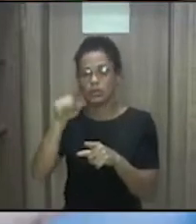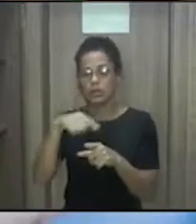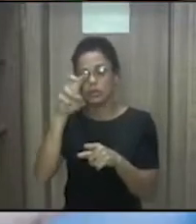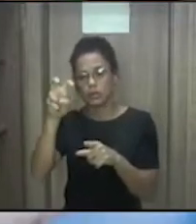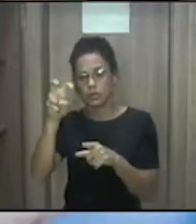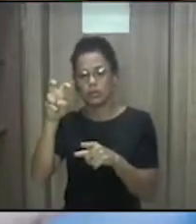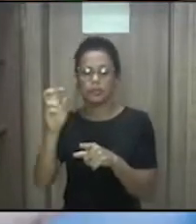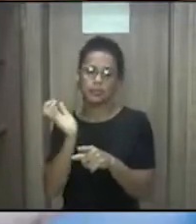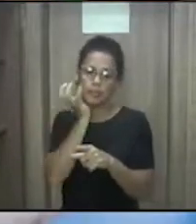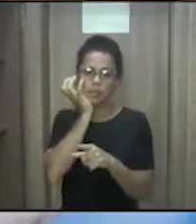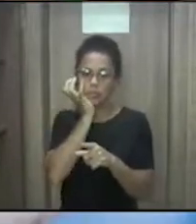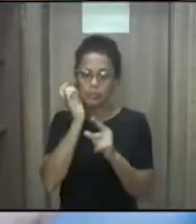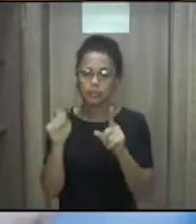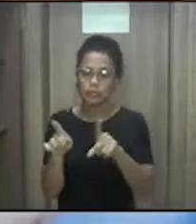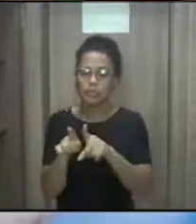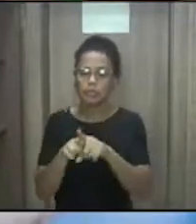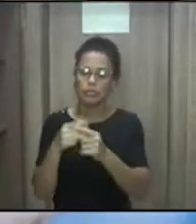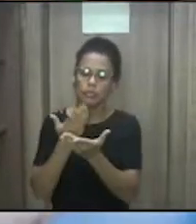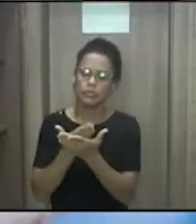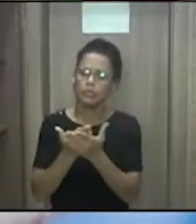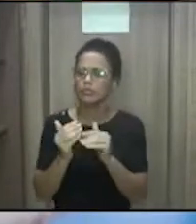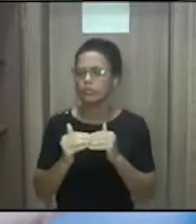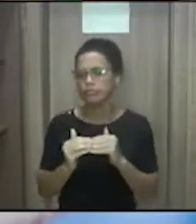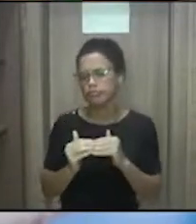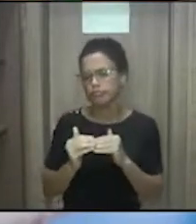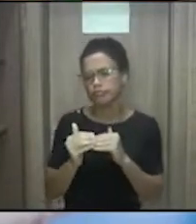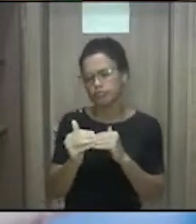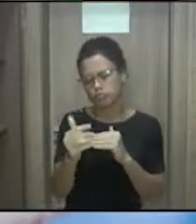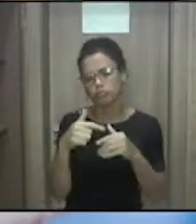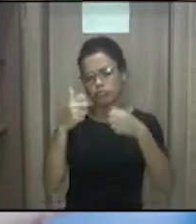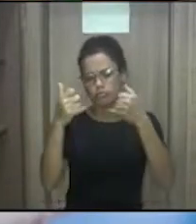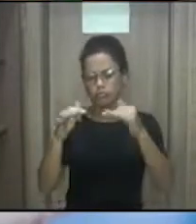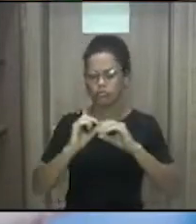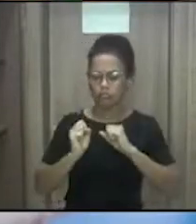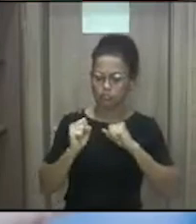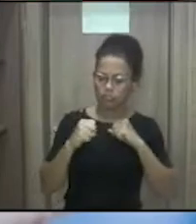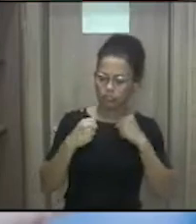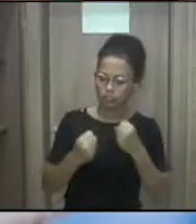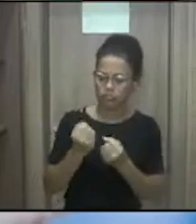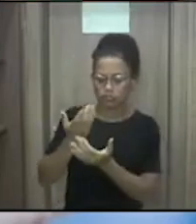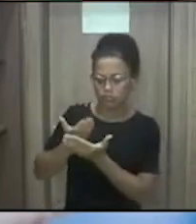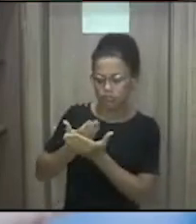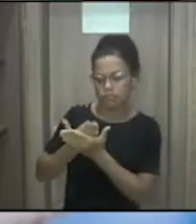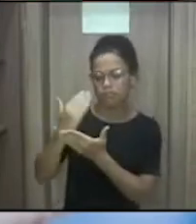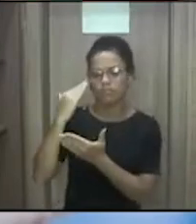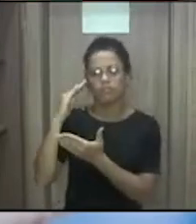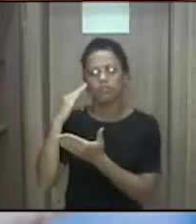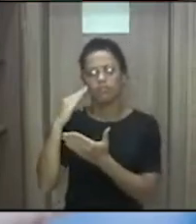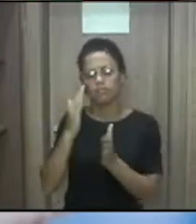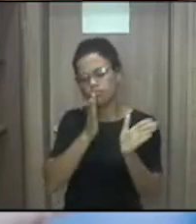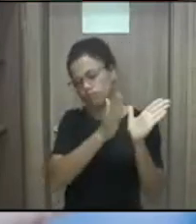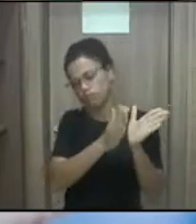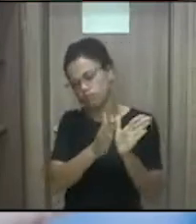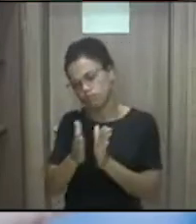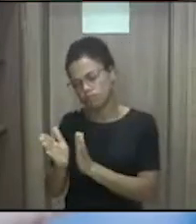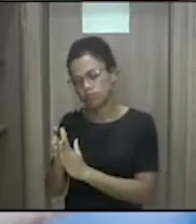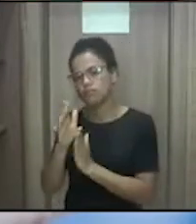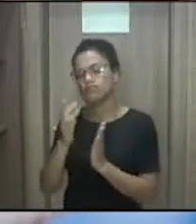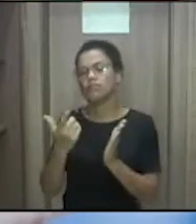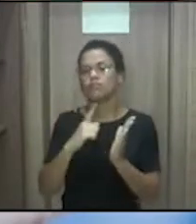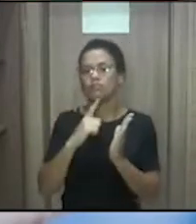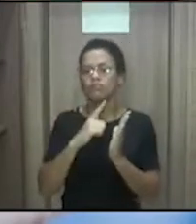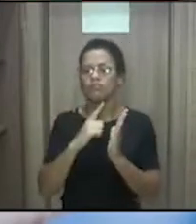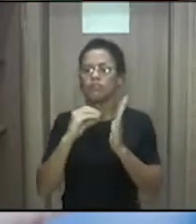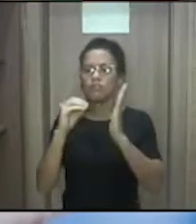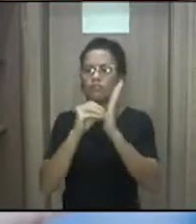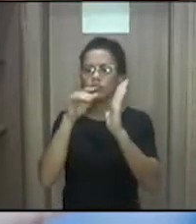Avançando, passando para o segundo subestudo, nós nos debruçamos nos termos de referência dos processos licitatórios municipais,